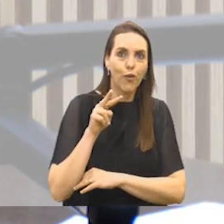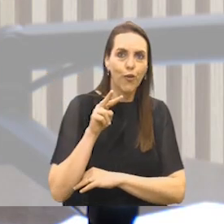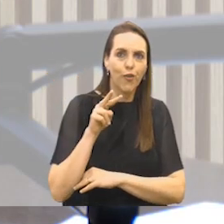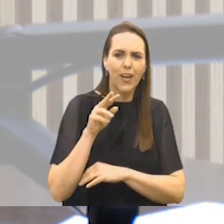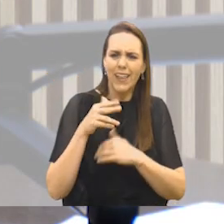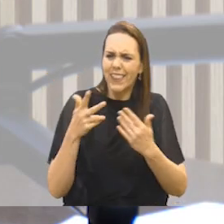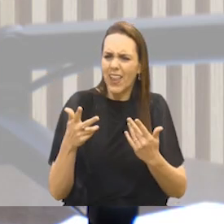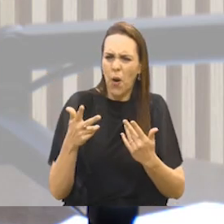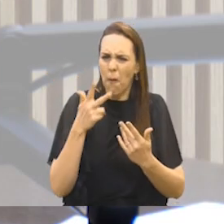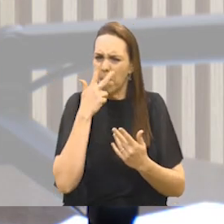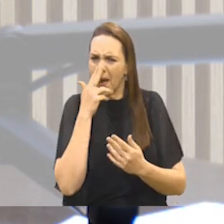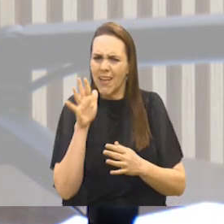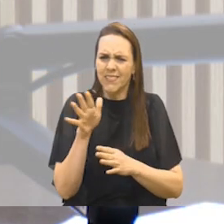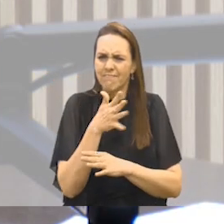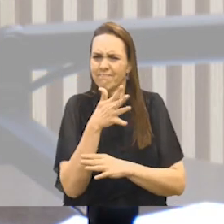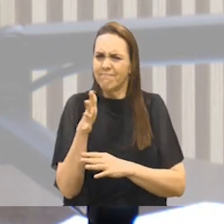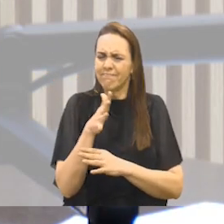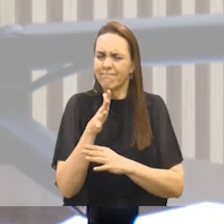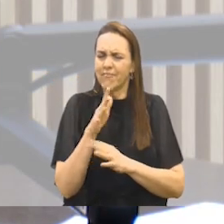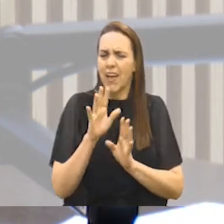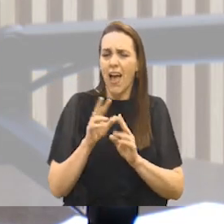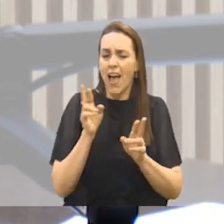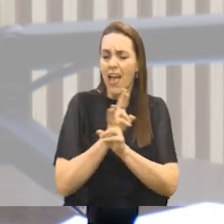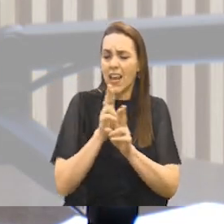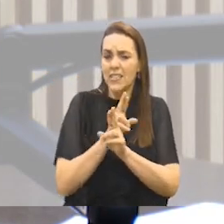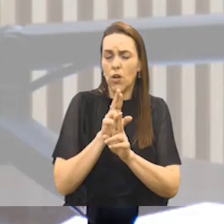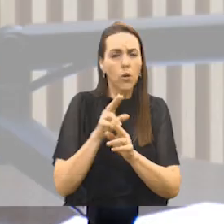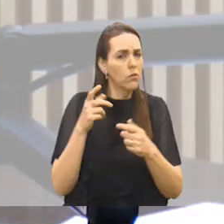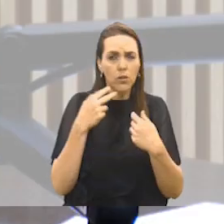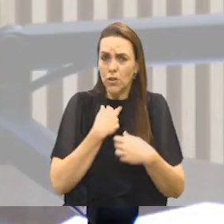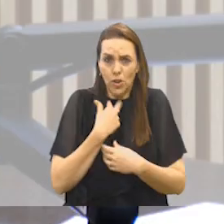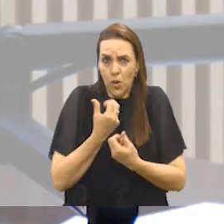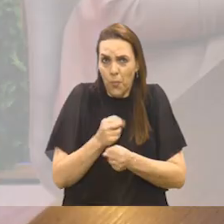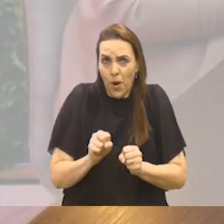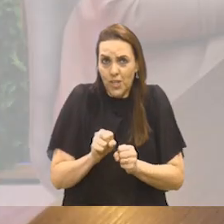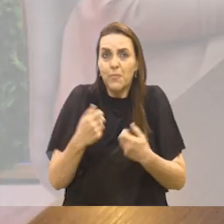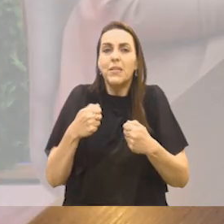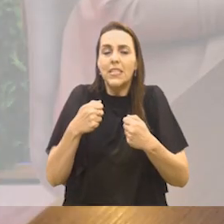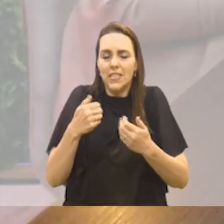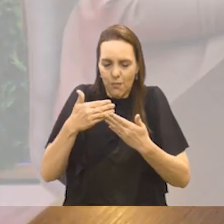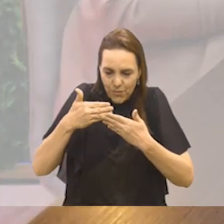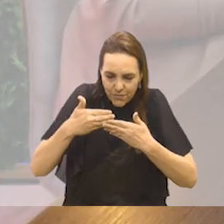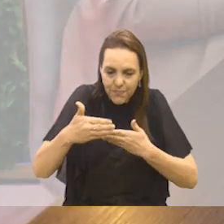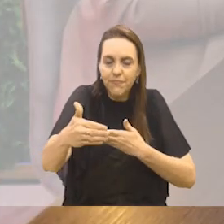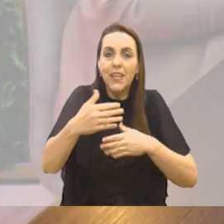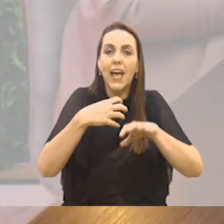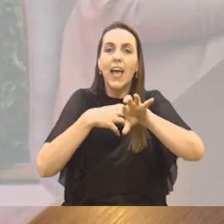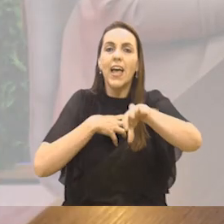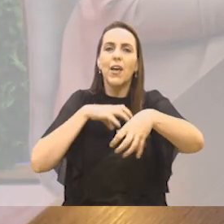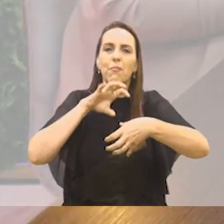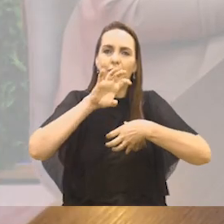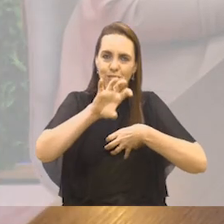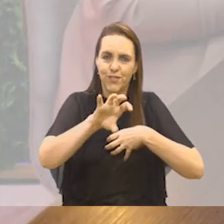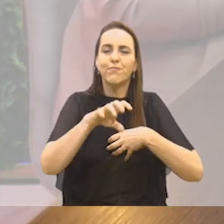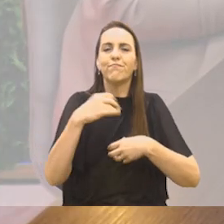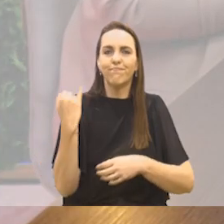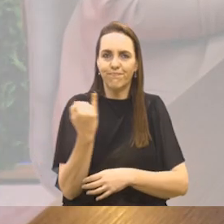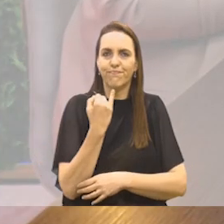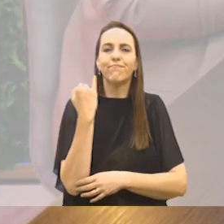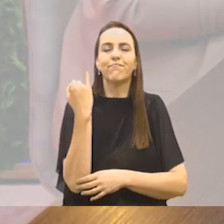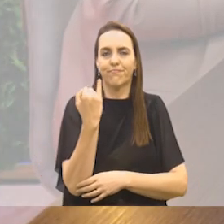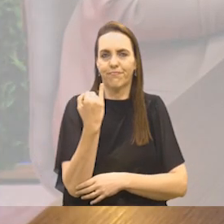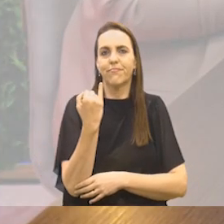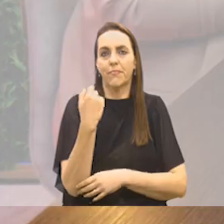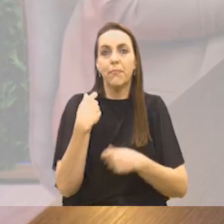costas. Então, é algo mais ou menos relacionado a isso, né? Nós precisamos ter muita empatia. A empatia é